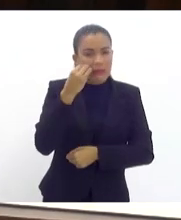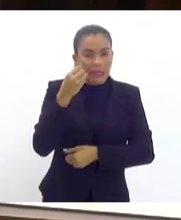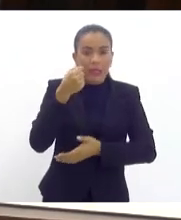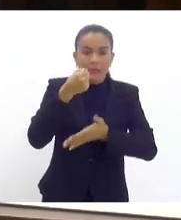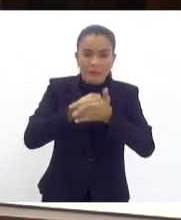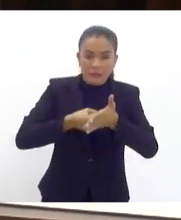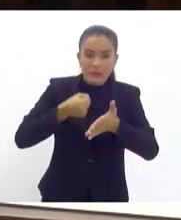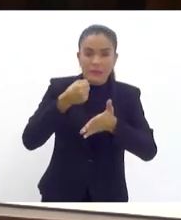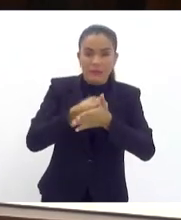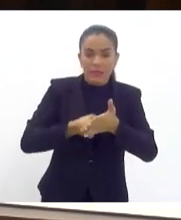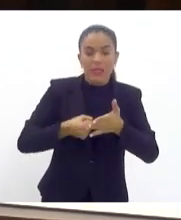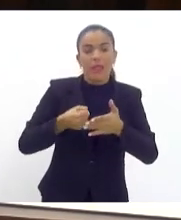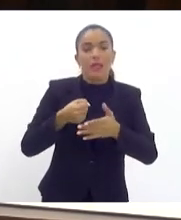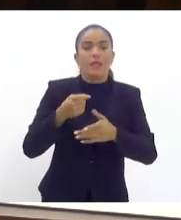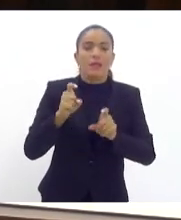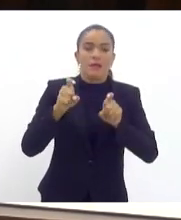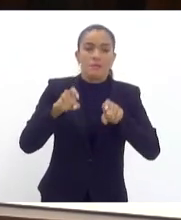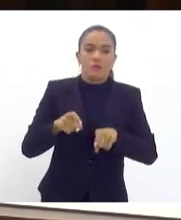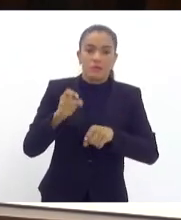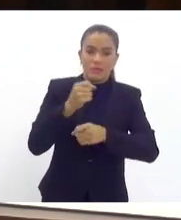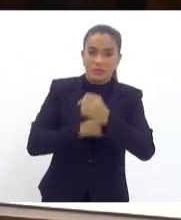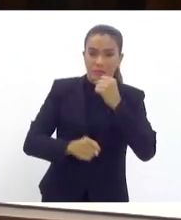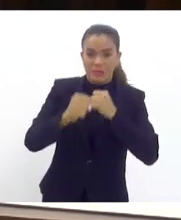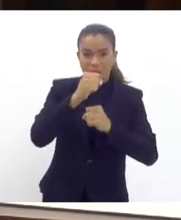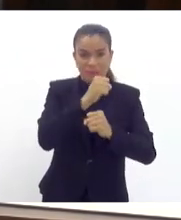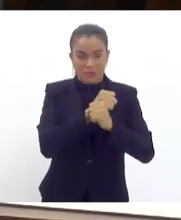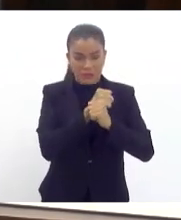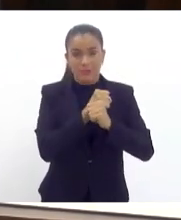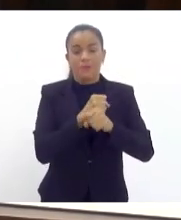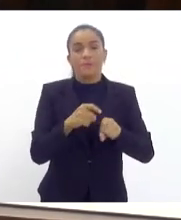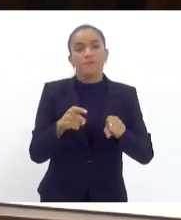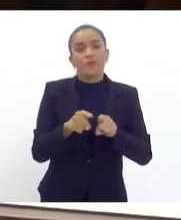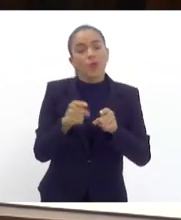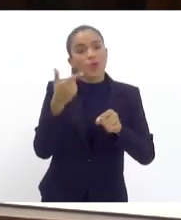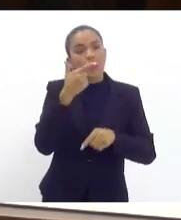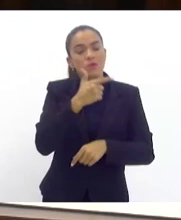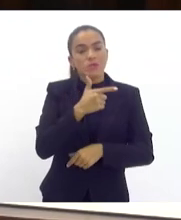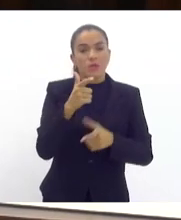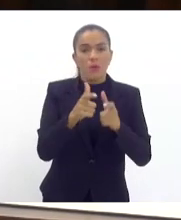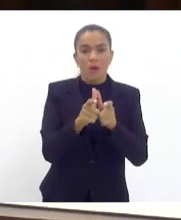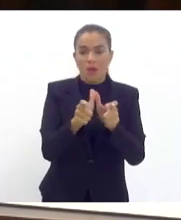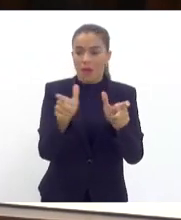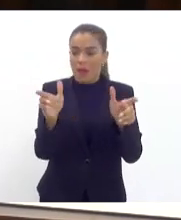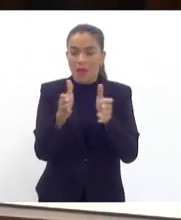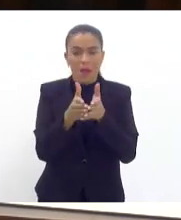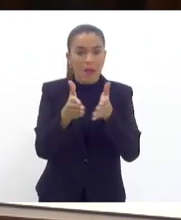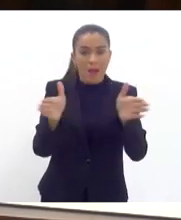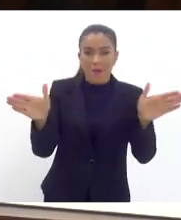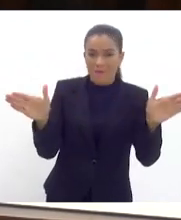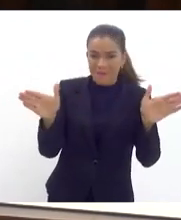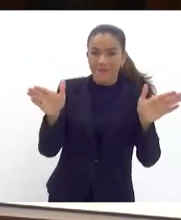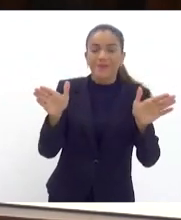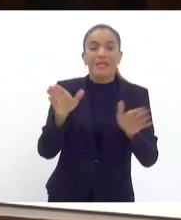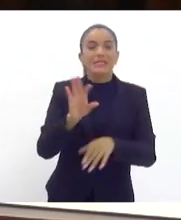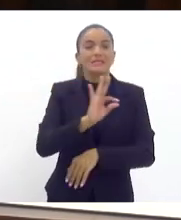na legislatura anterior quando a gente conseguiu ampliar o perímetro do programa segurança presente para